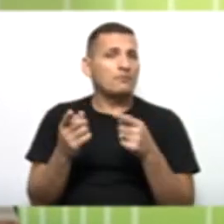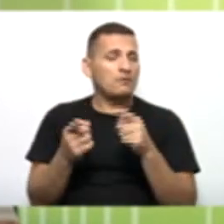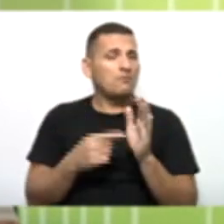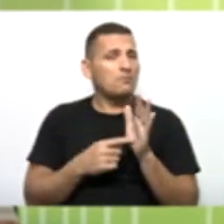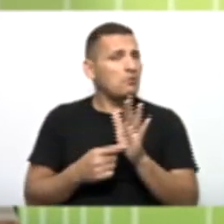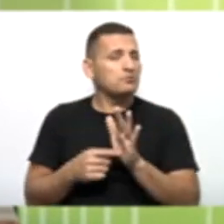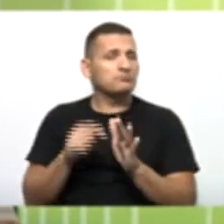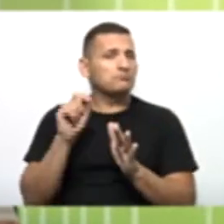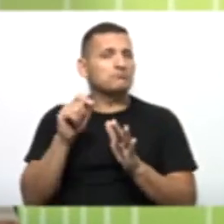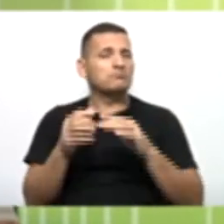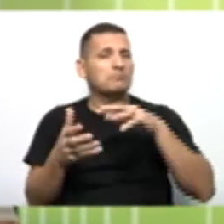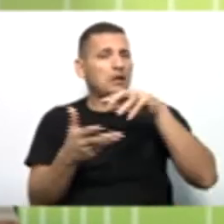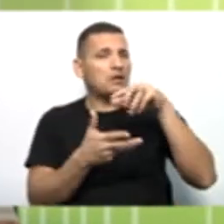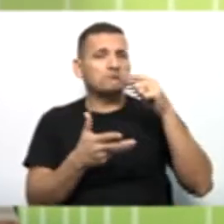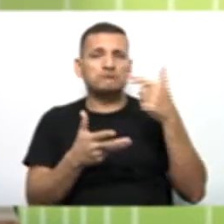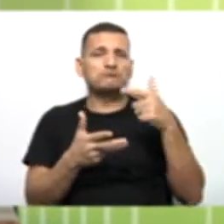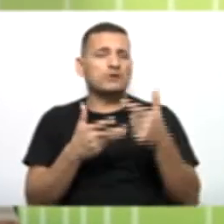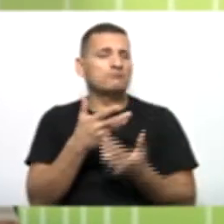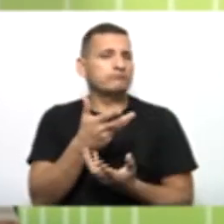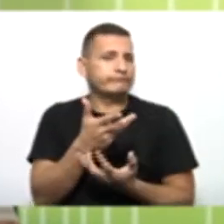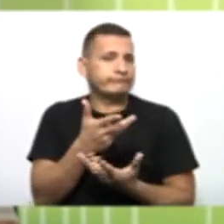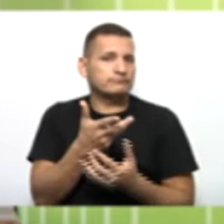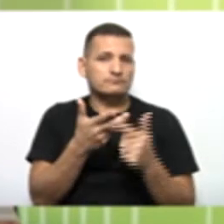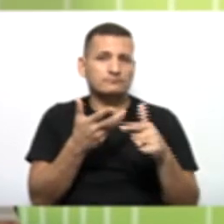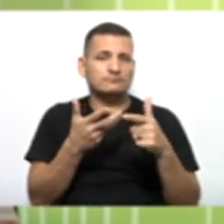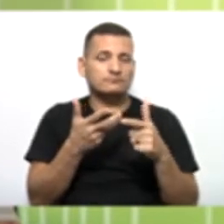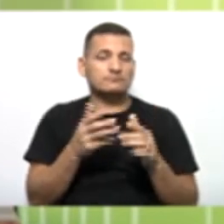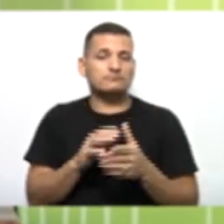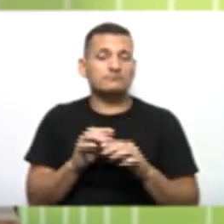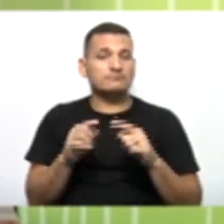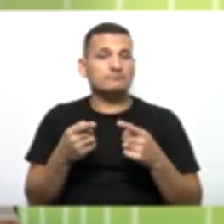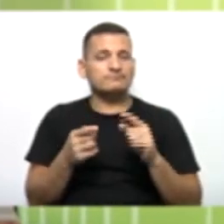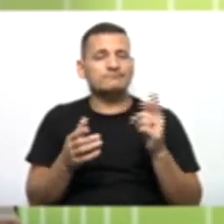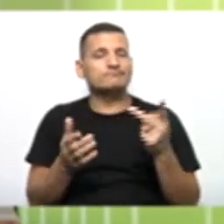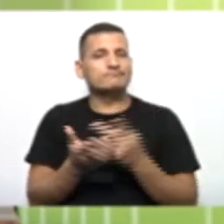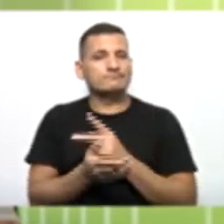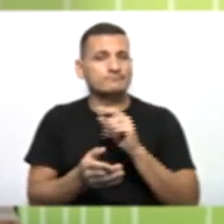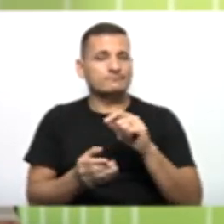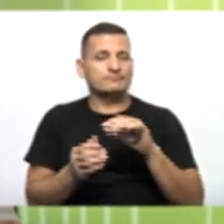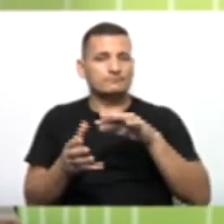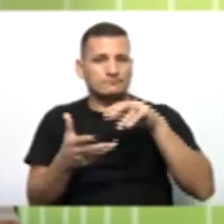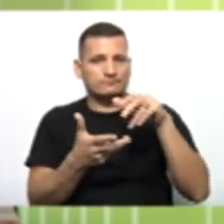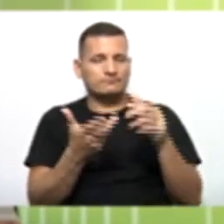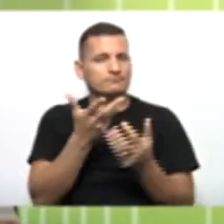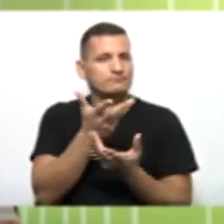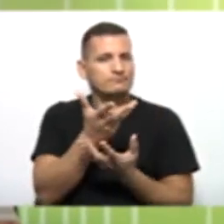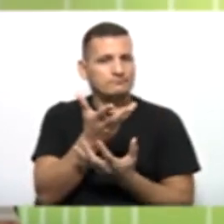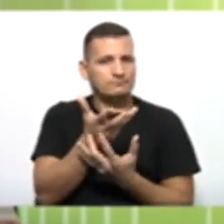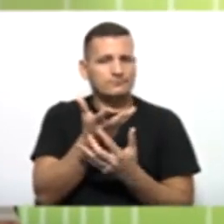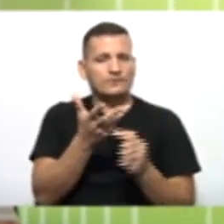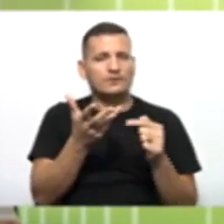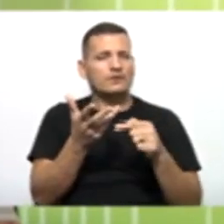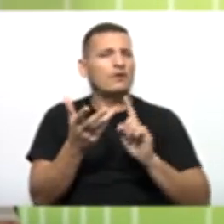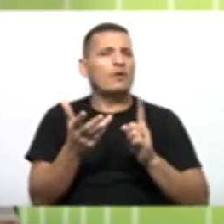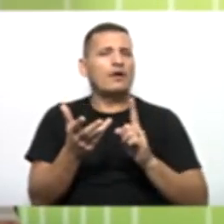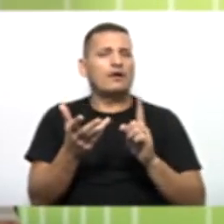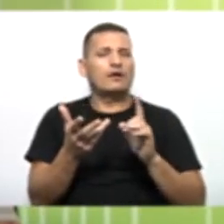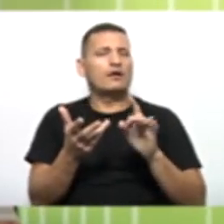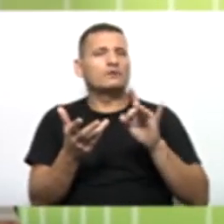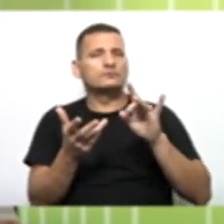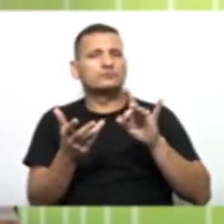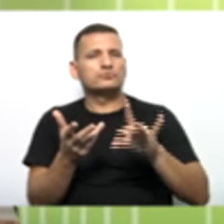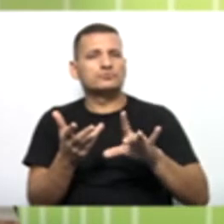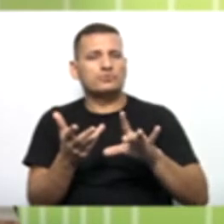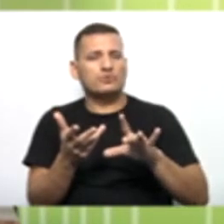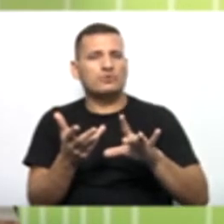está aquecendo. Mas acontece que, quando nós falamos de aquecimento global, nós não tratamos de um momento específico em